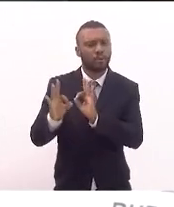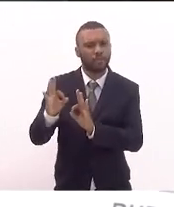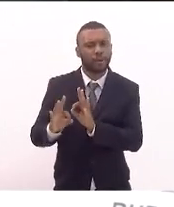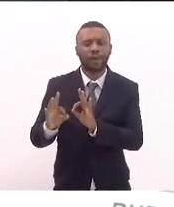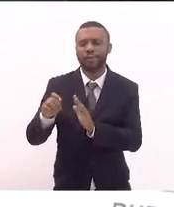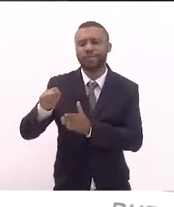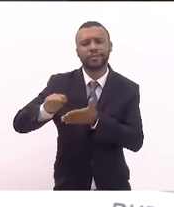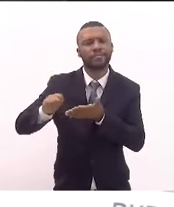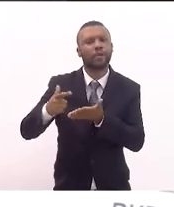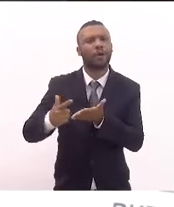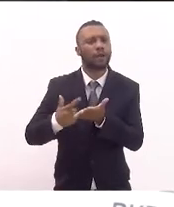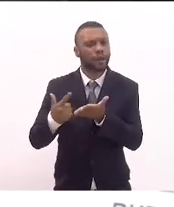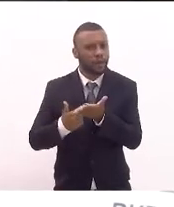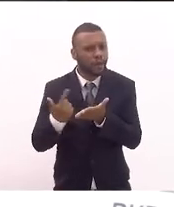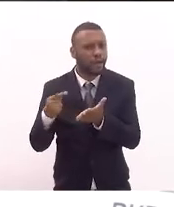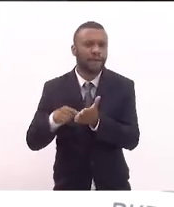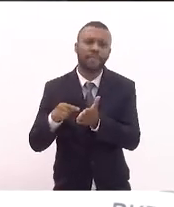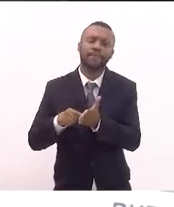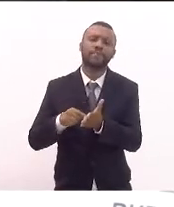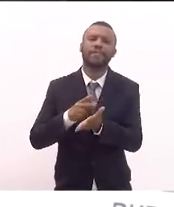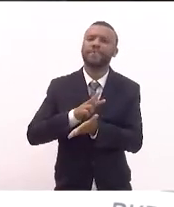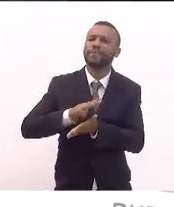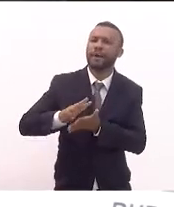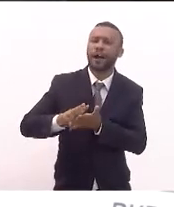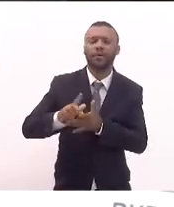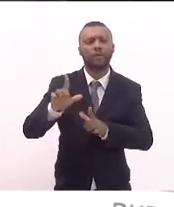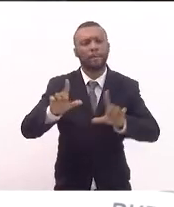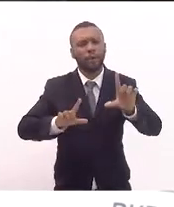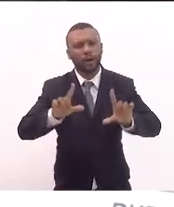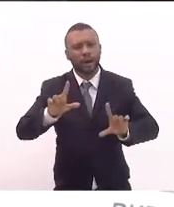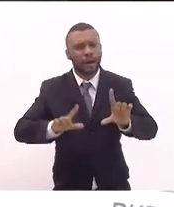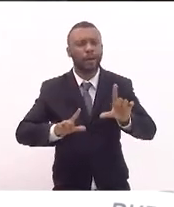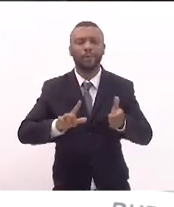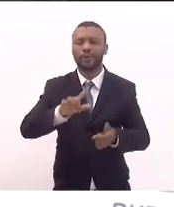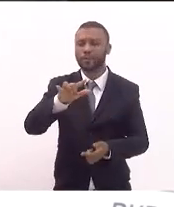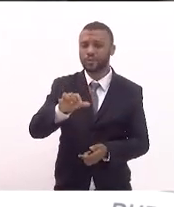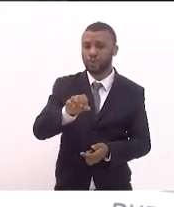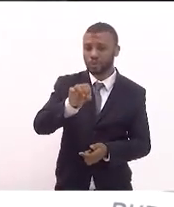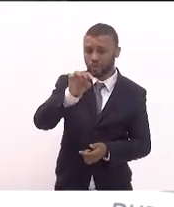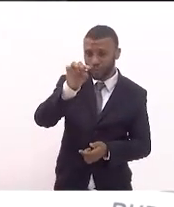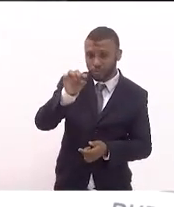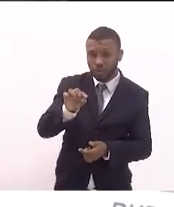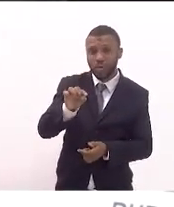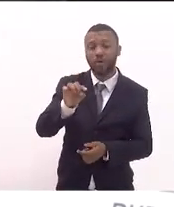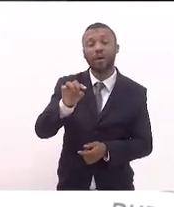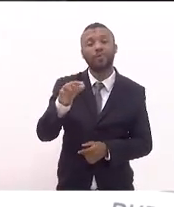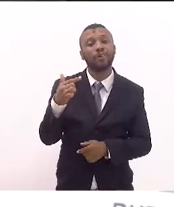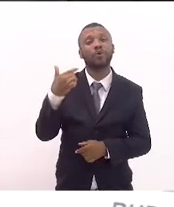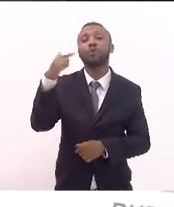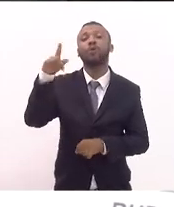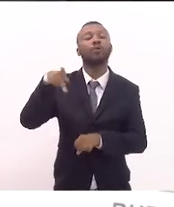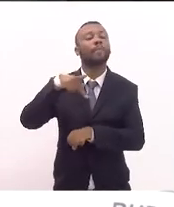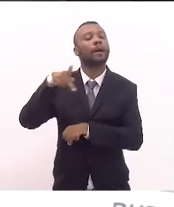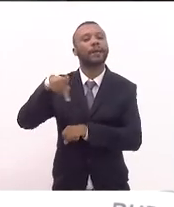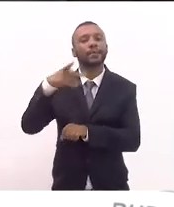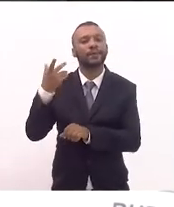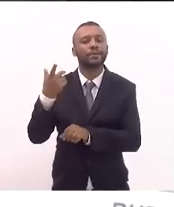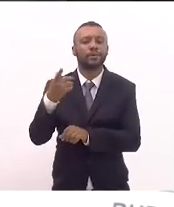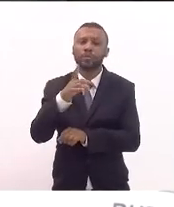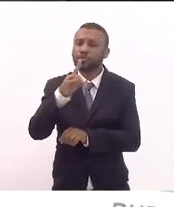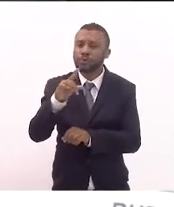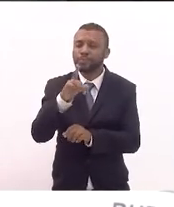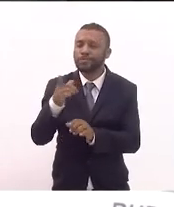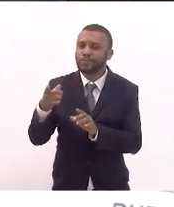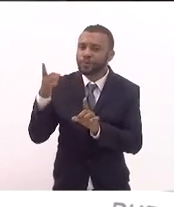para as crianças, já foi em vários programas de televisão, Jô Soares, até fora do país. E um dia nos encontramos num evento em São Gonçalo